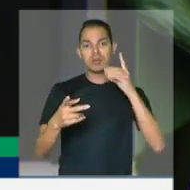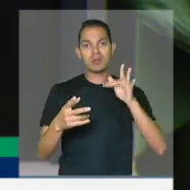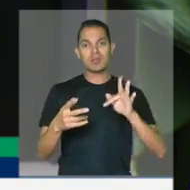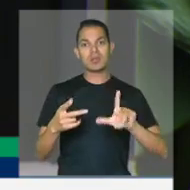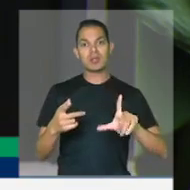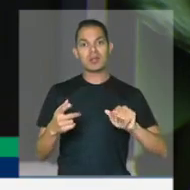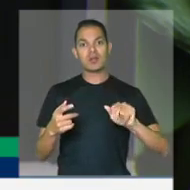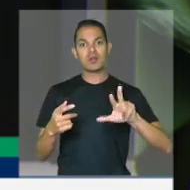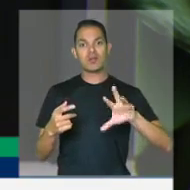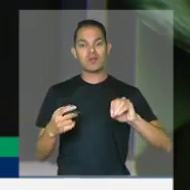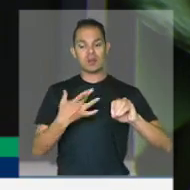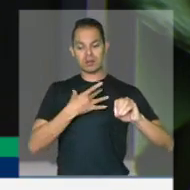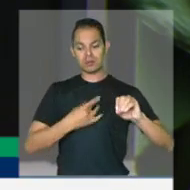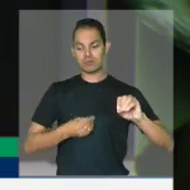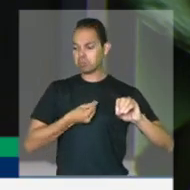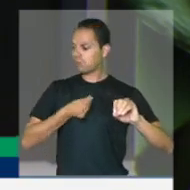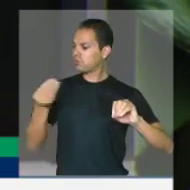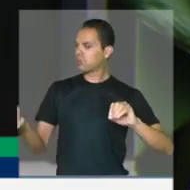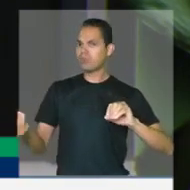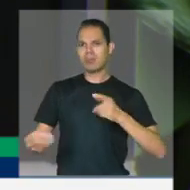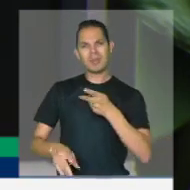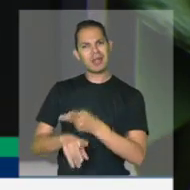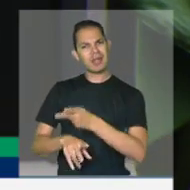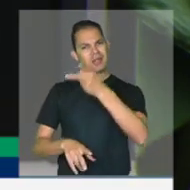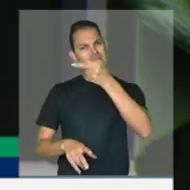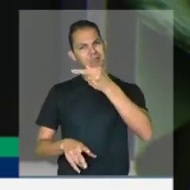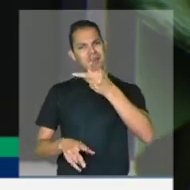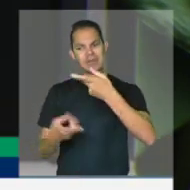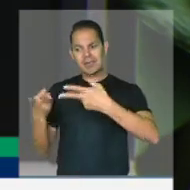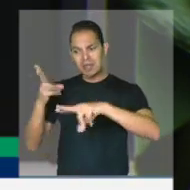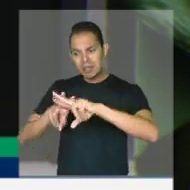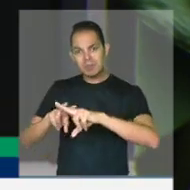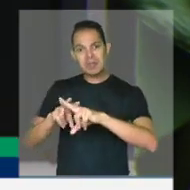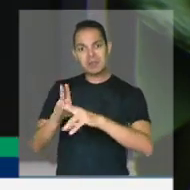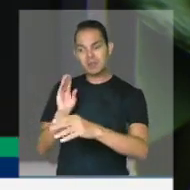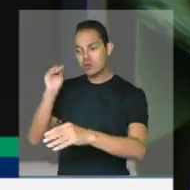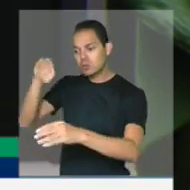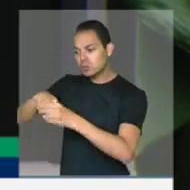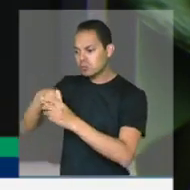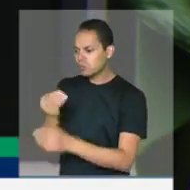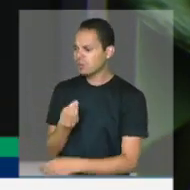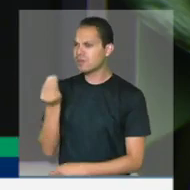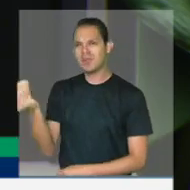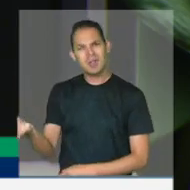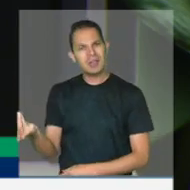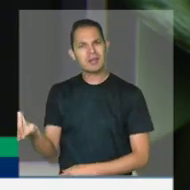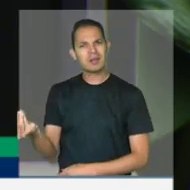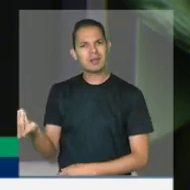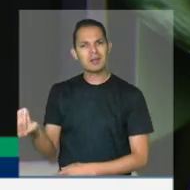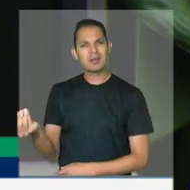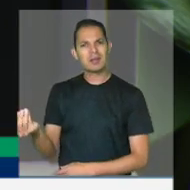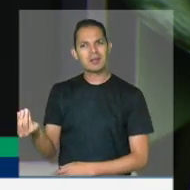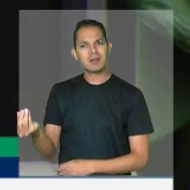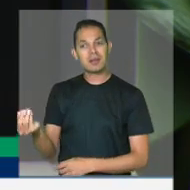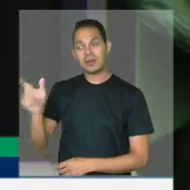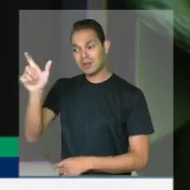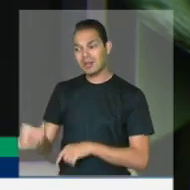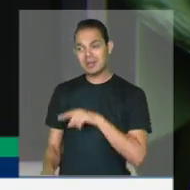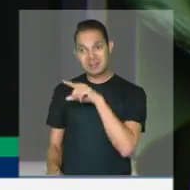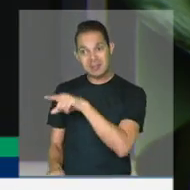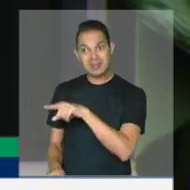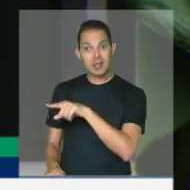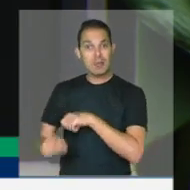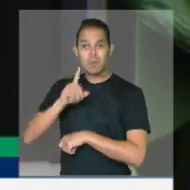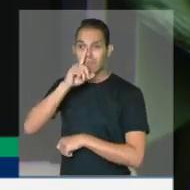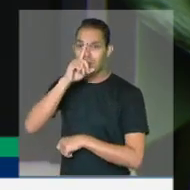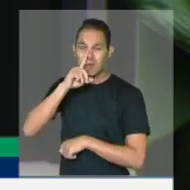Flávio Bolsonaro, recebeu medalha Tiradentes, entregue a ele na prisão, quando ele respondia por homicídio. É esta pessoa, um